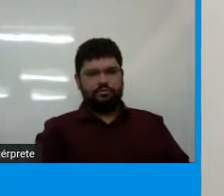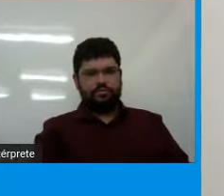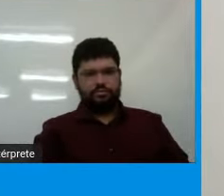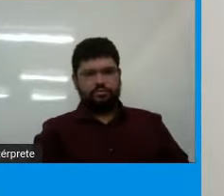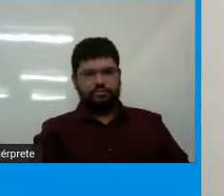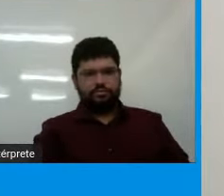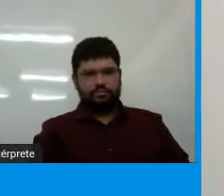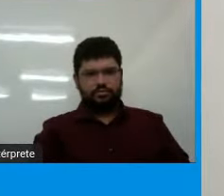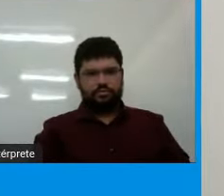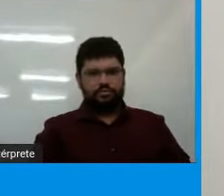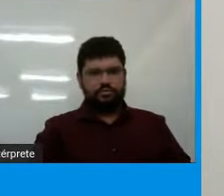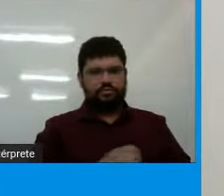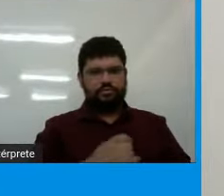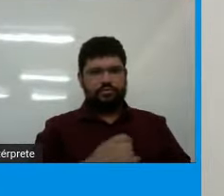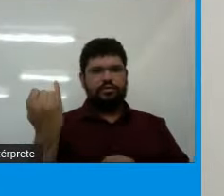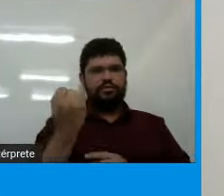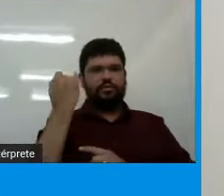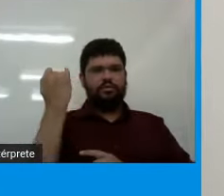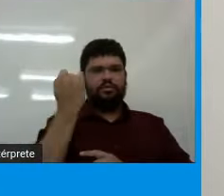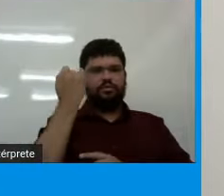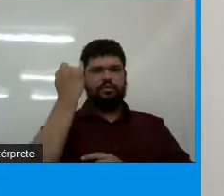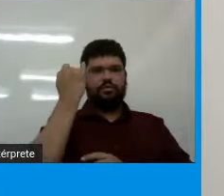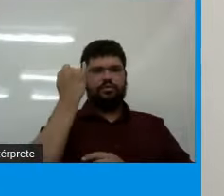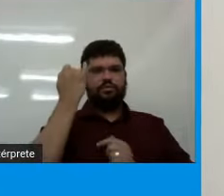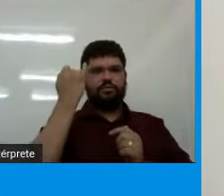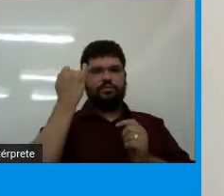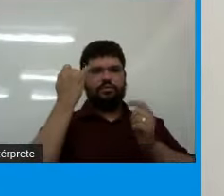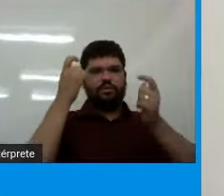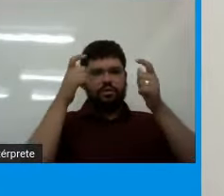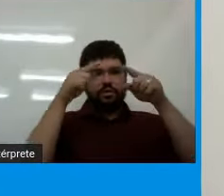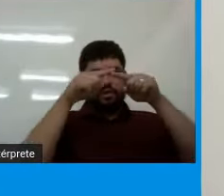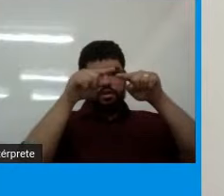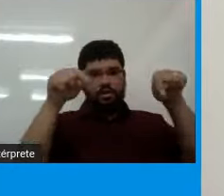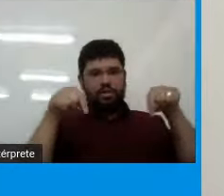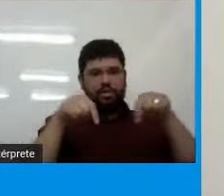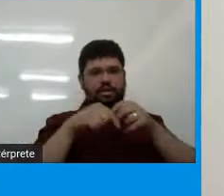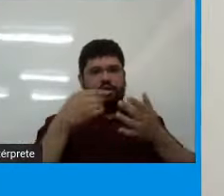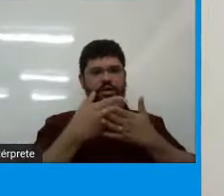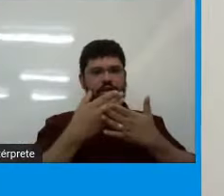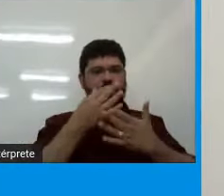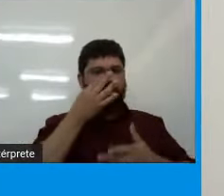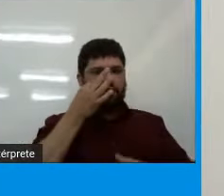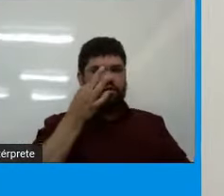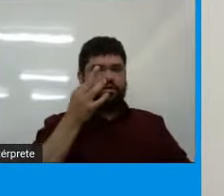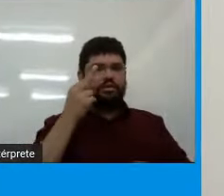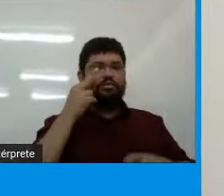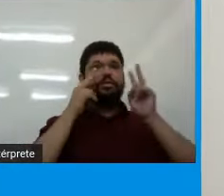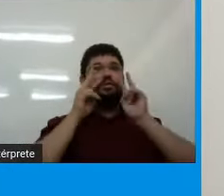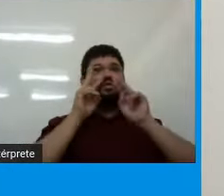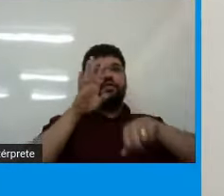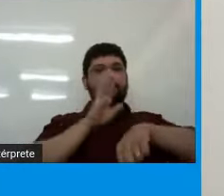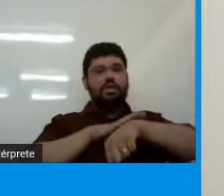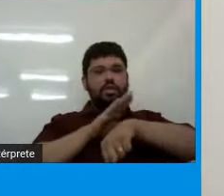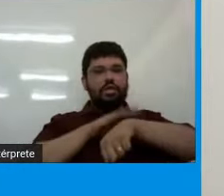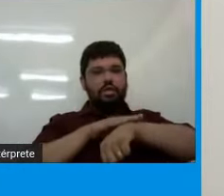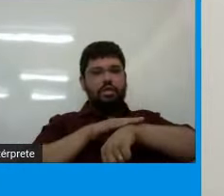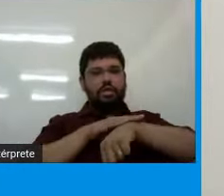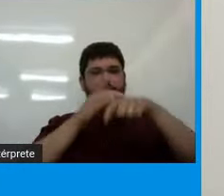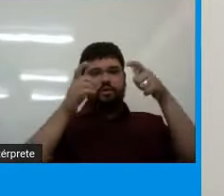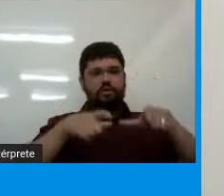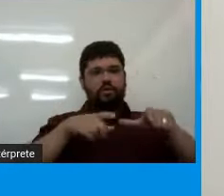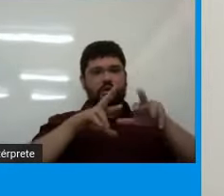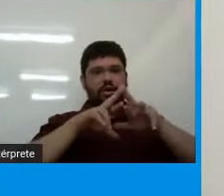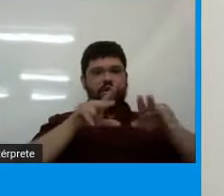você saiba que, como não está em uma sala de aula presencial, esse aluno vai te assistir em um tempo e um espaço diferentes.